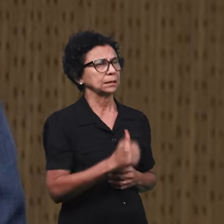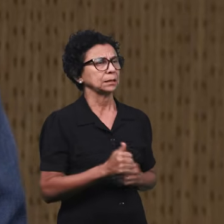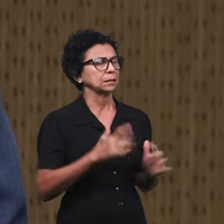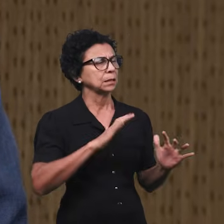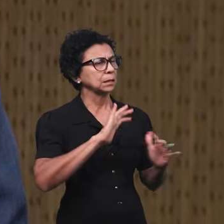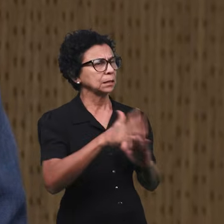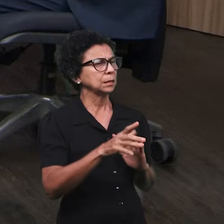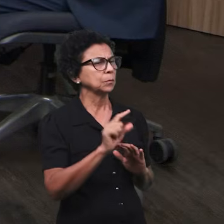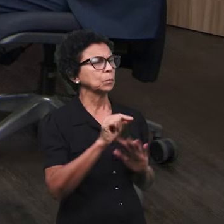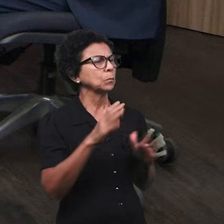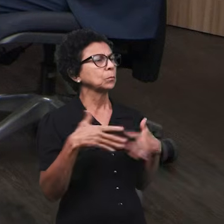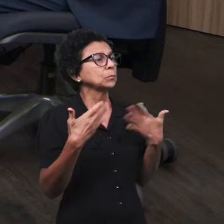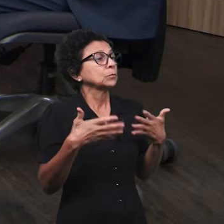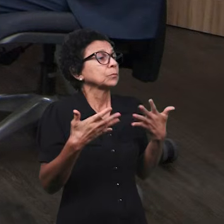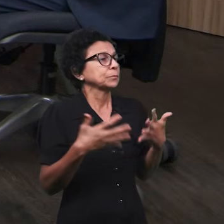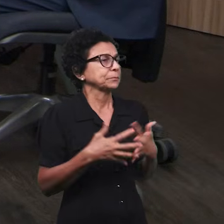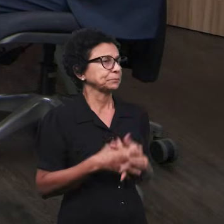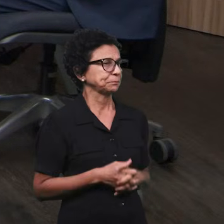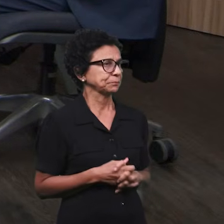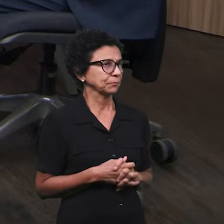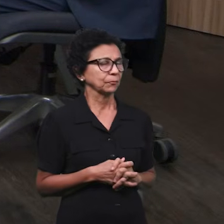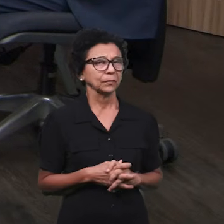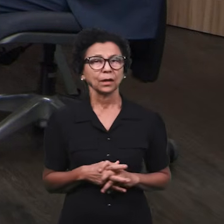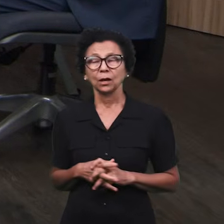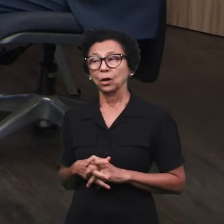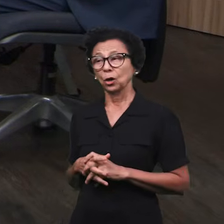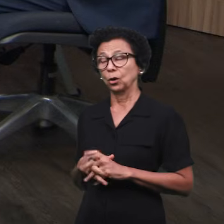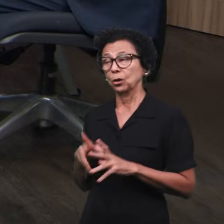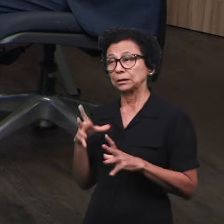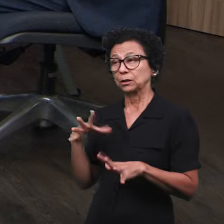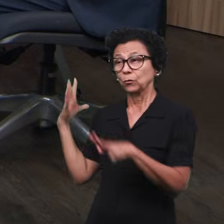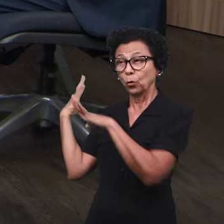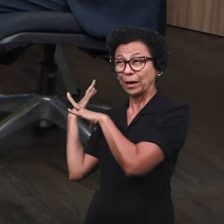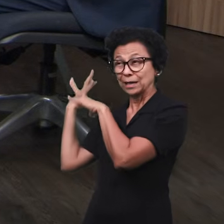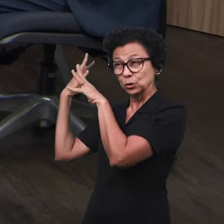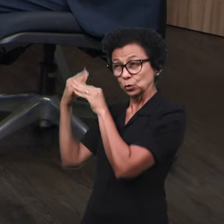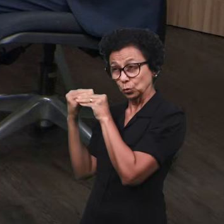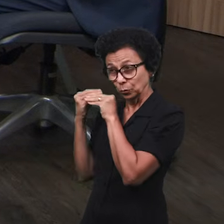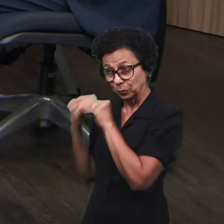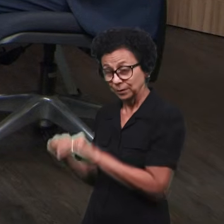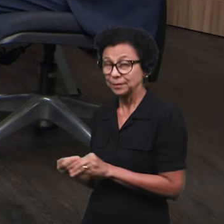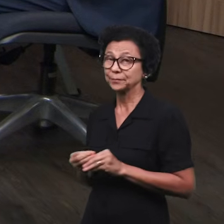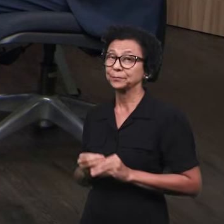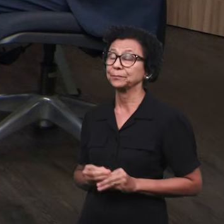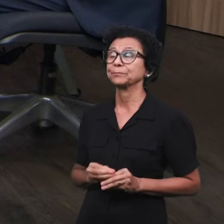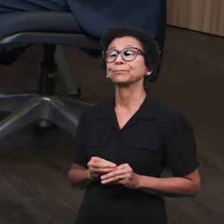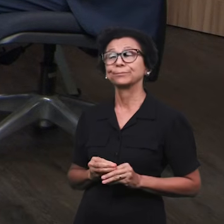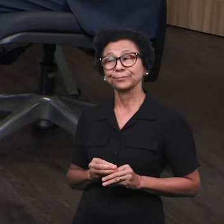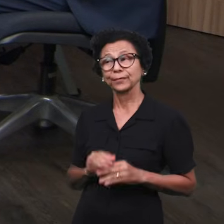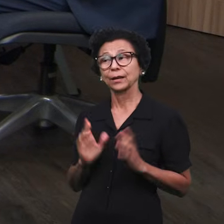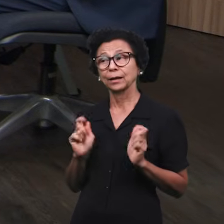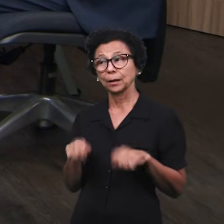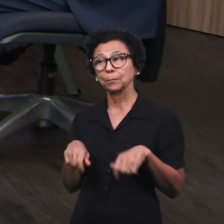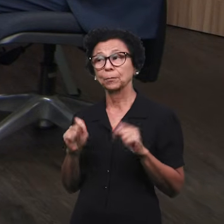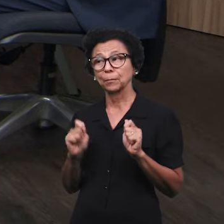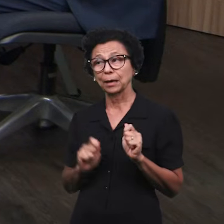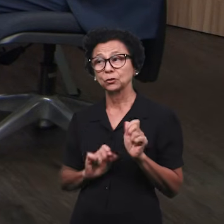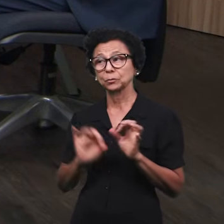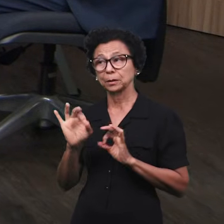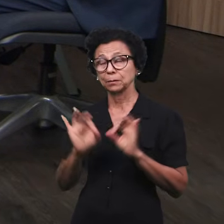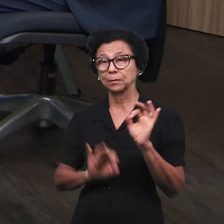da Libras? Olha, Daniel, se eu contar tudo aqui, já vai fazer pelo menos uns 3 a 4 episódios. Vamos